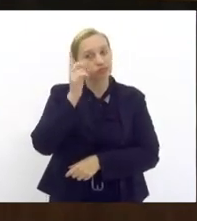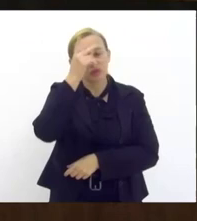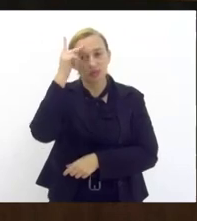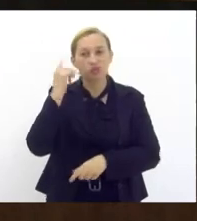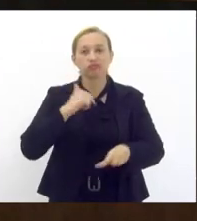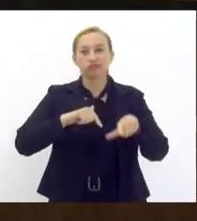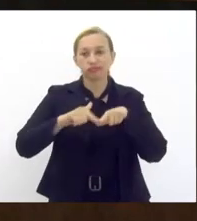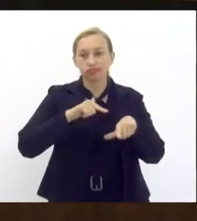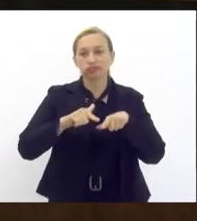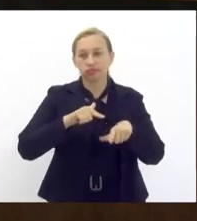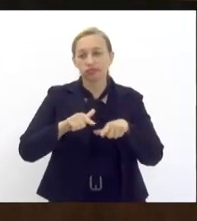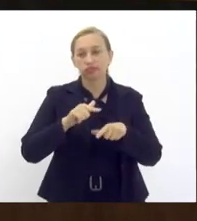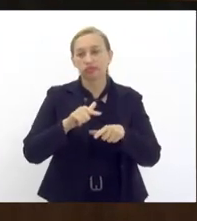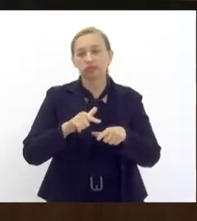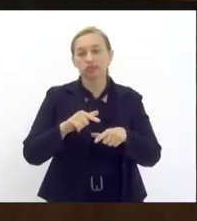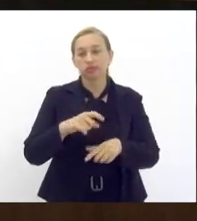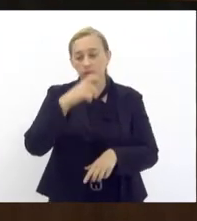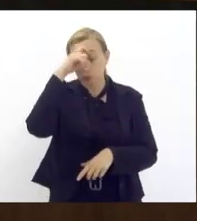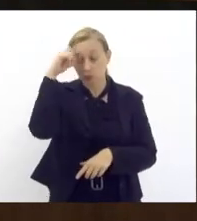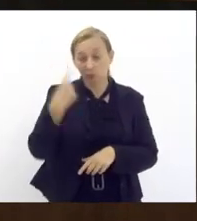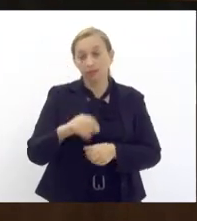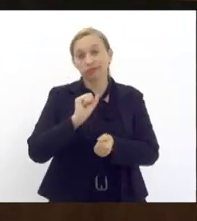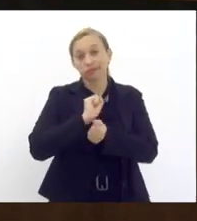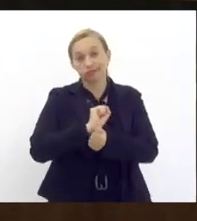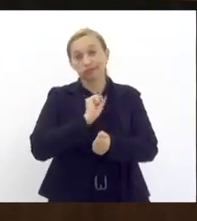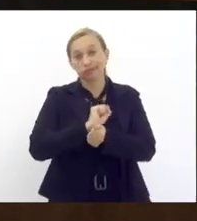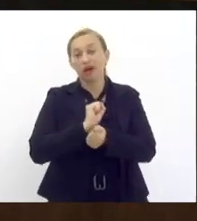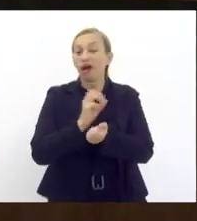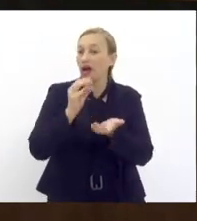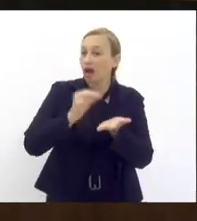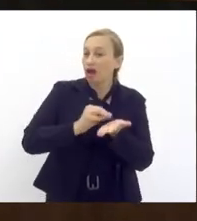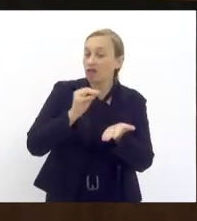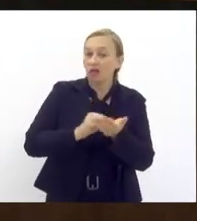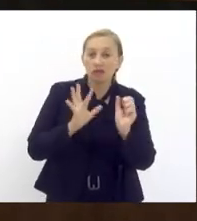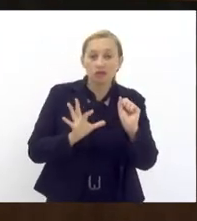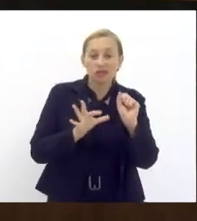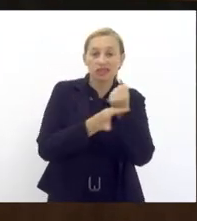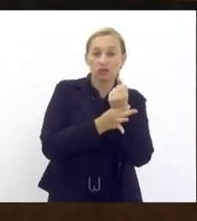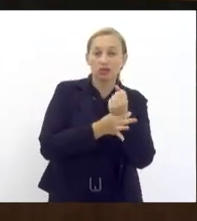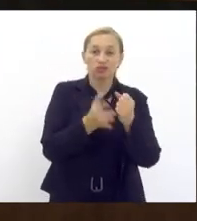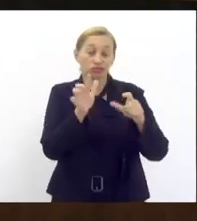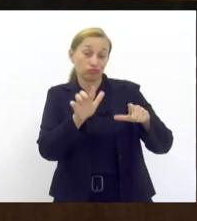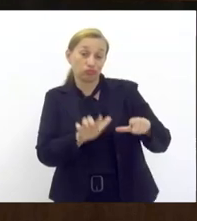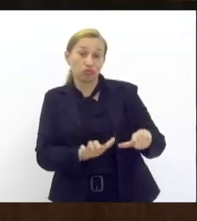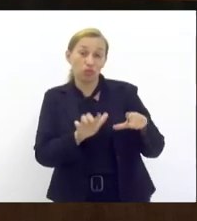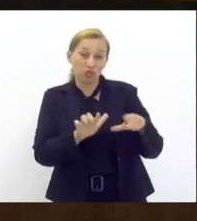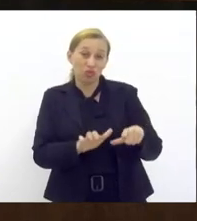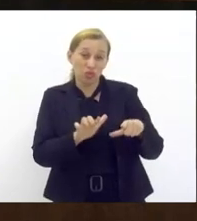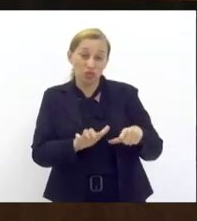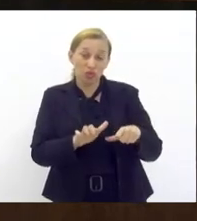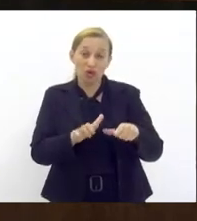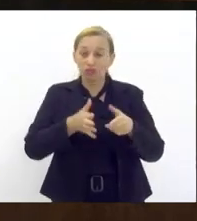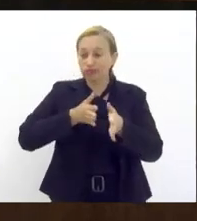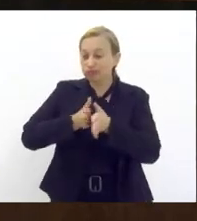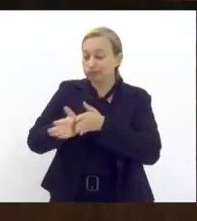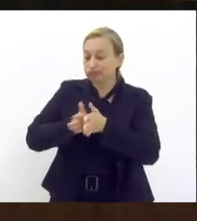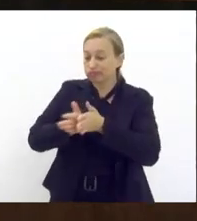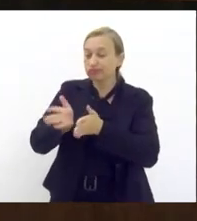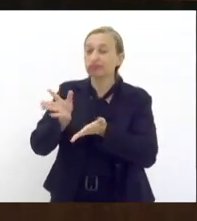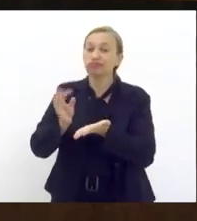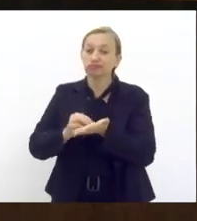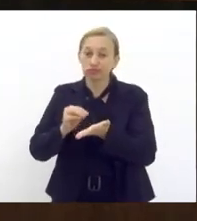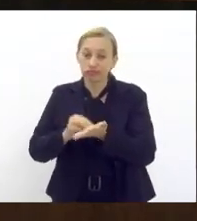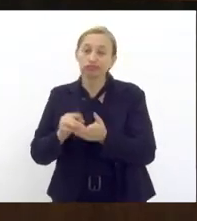trabalhadoras têm que suportar, a falta de segurança, né, a falta de acesso